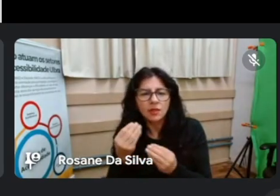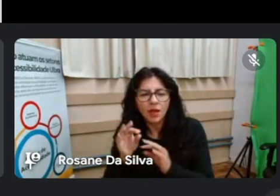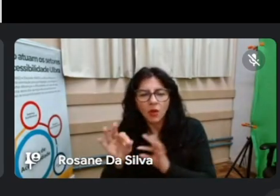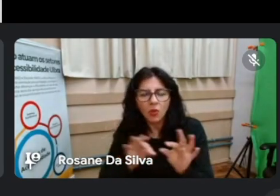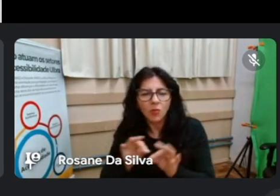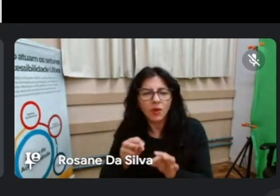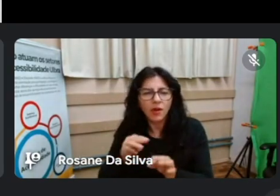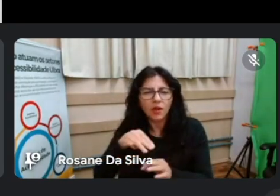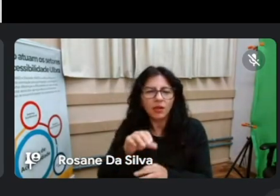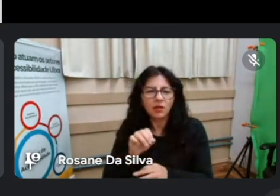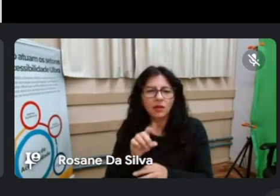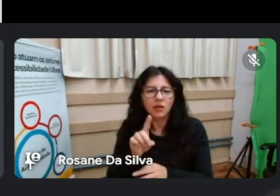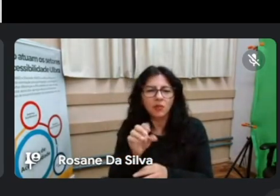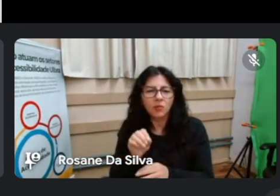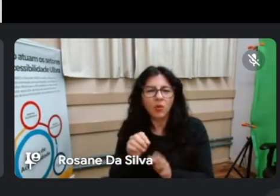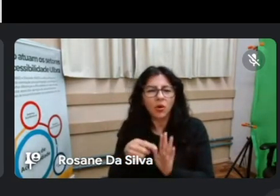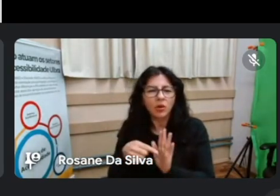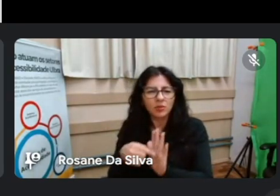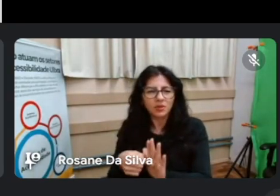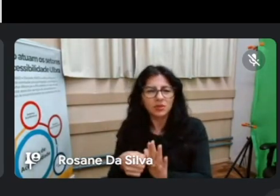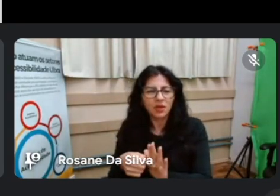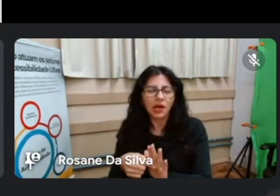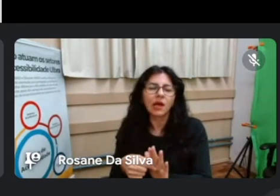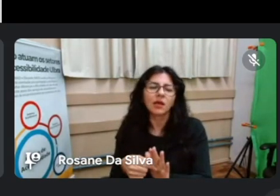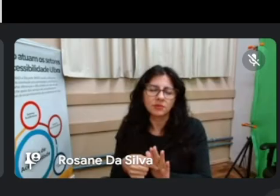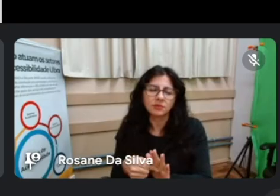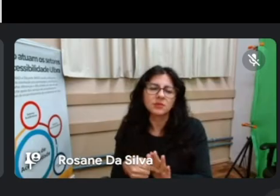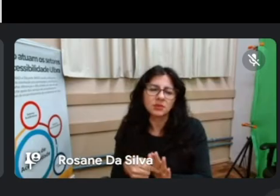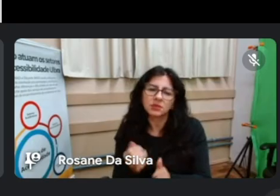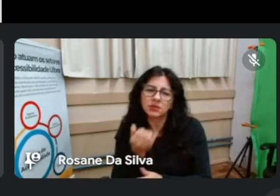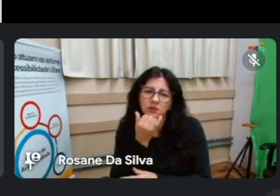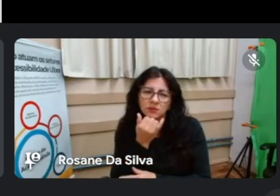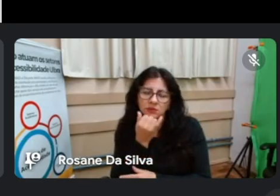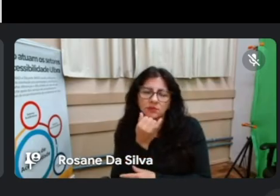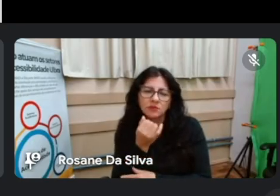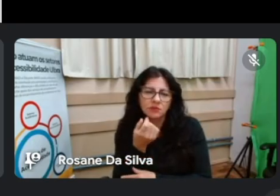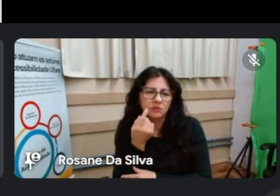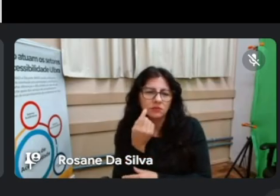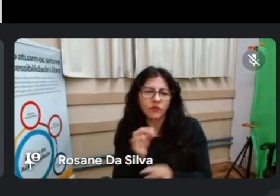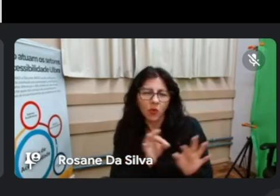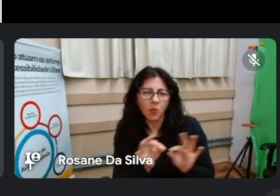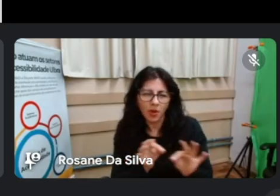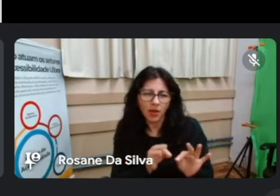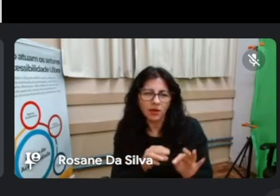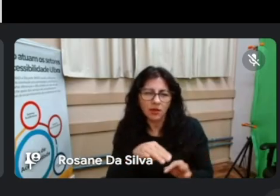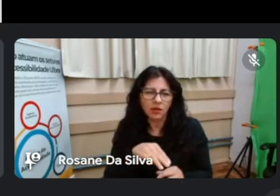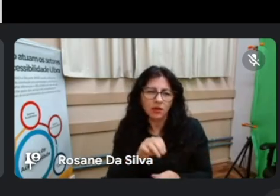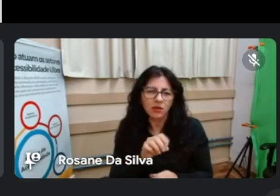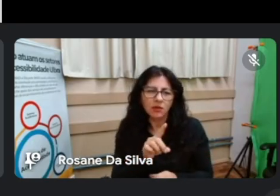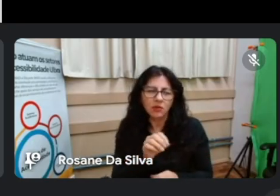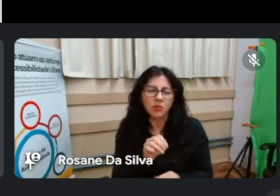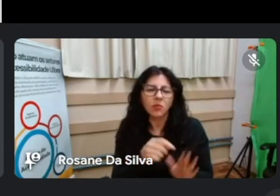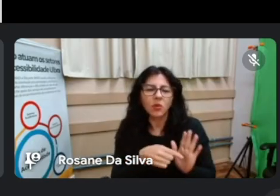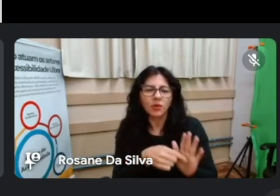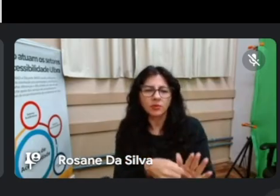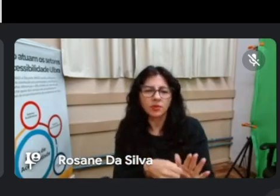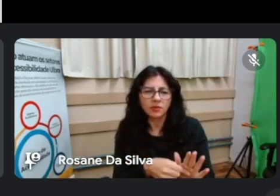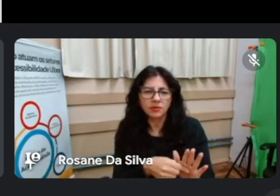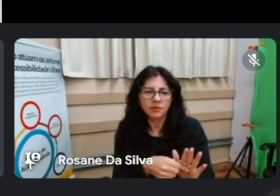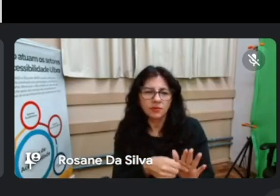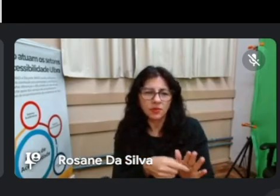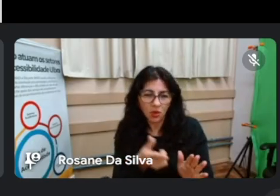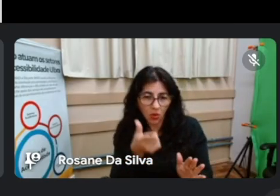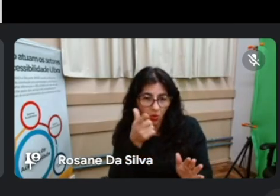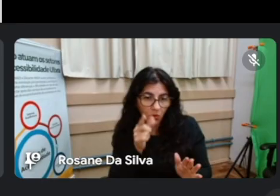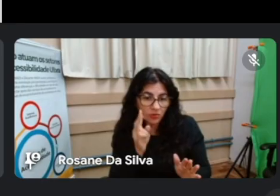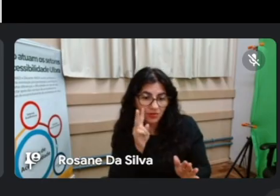Ah tá desculpe vamos ver só se tu Consegues assim a gente tá conseguindo enxergar só que ele não tá